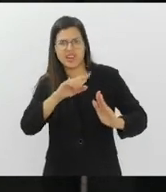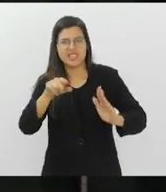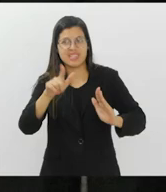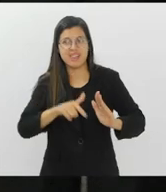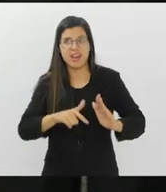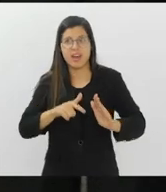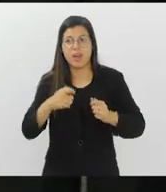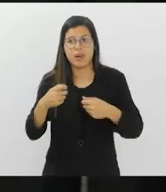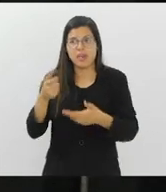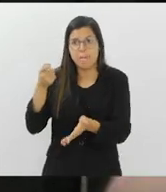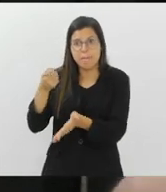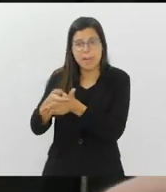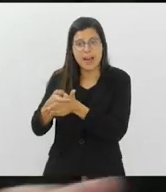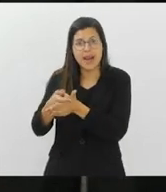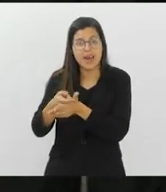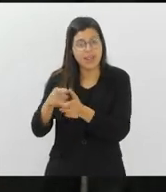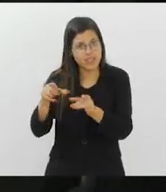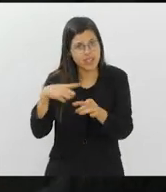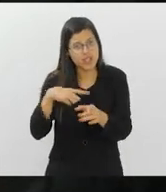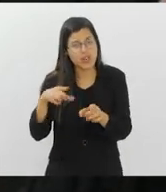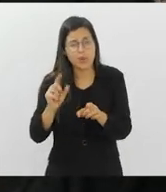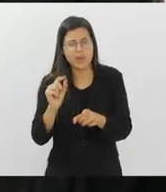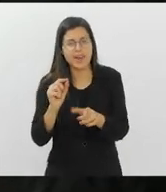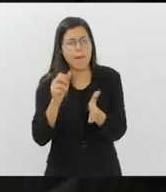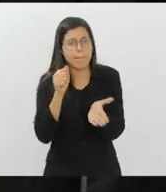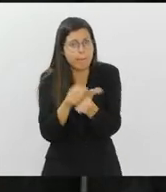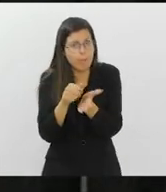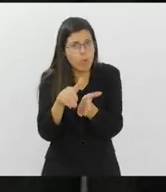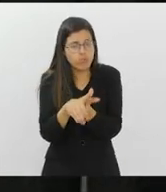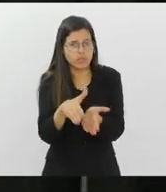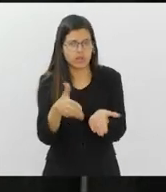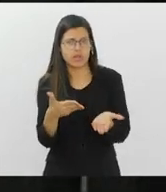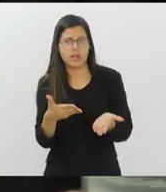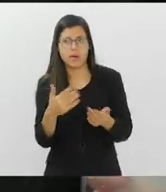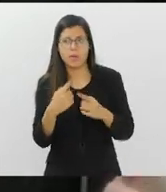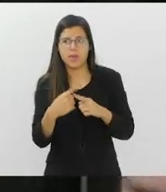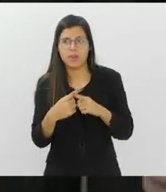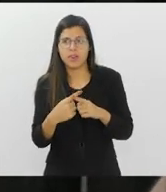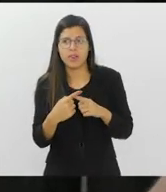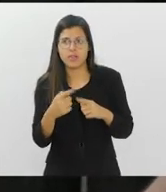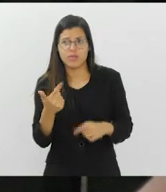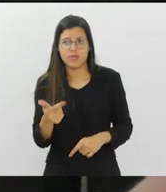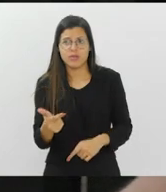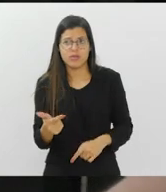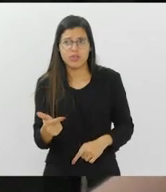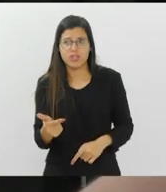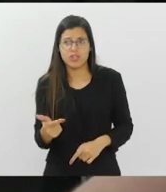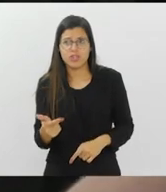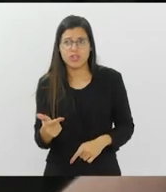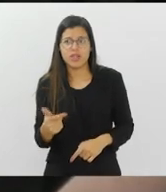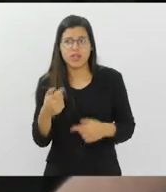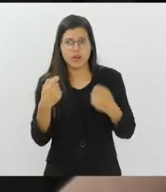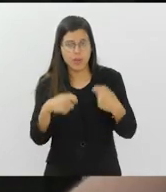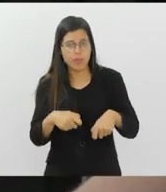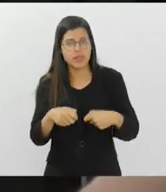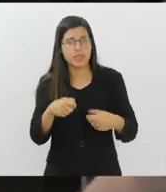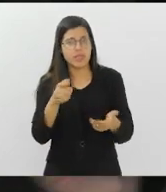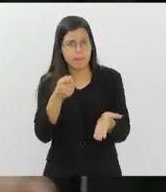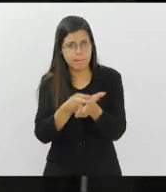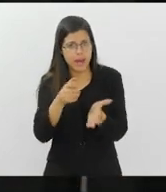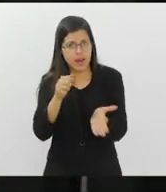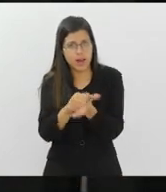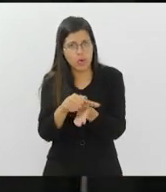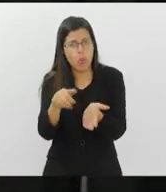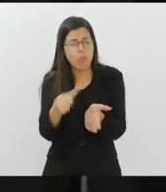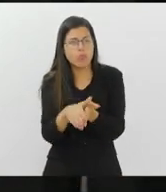ainda paguei com multa. Por quê? Eu não tinha nem o boleto e o plano estava desativado. E eu tive que pagar com multa.